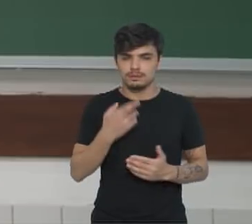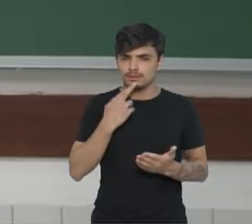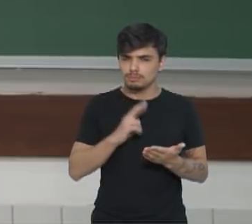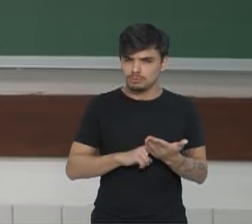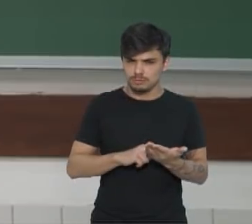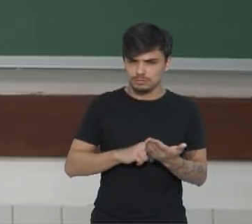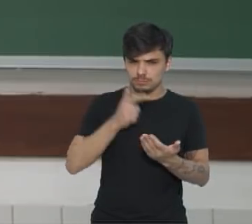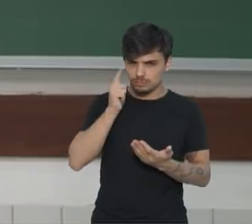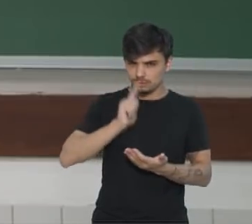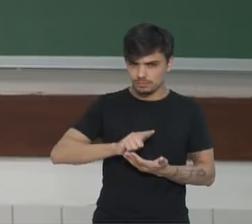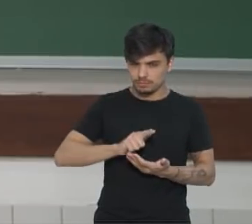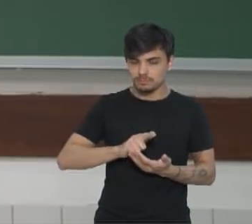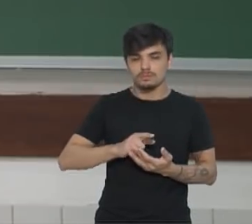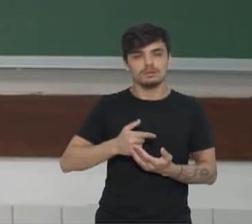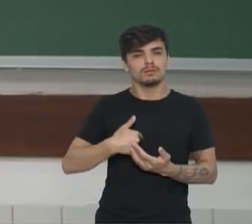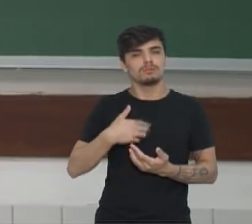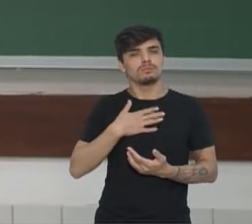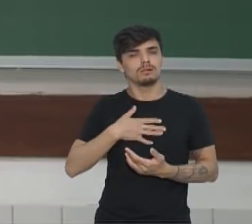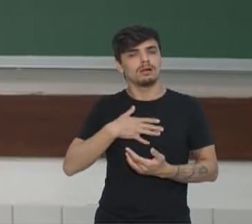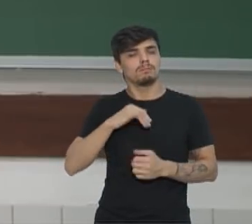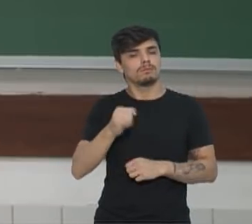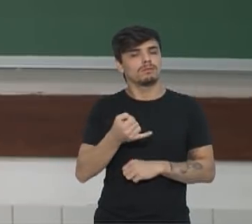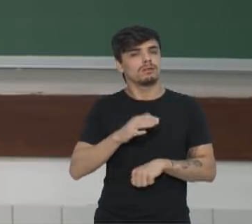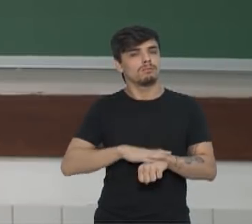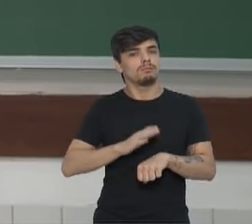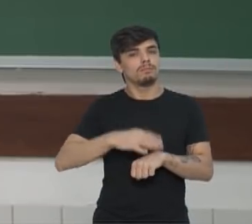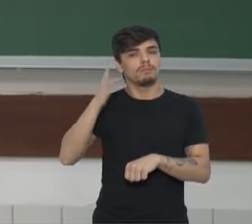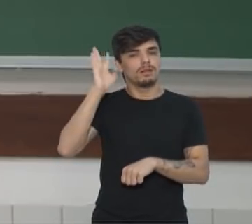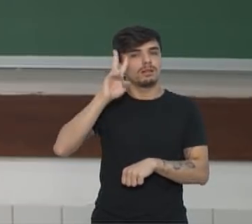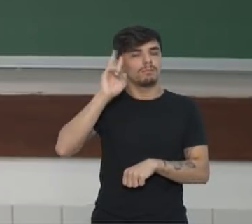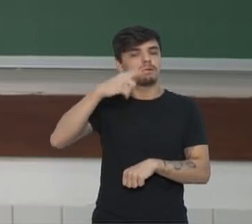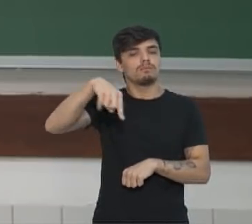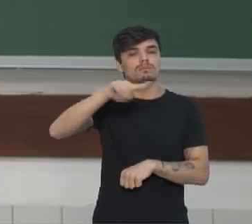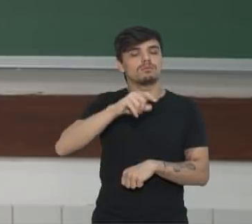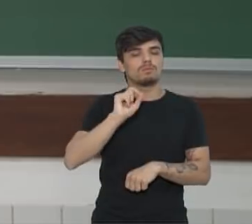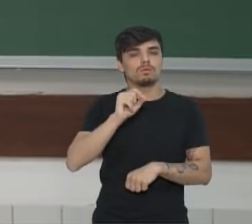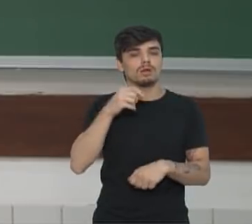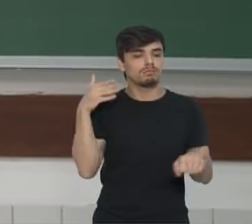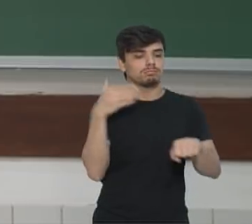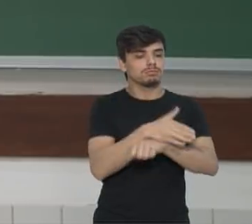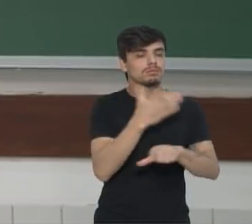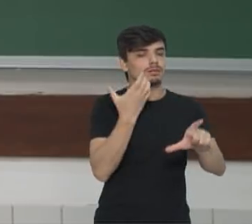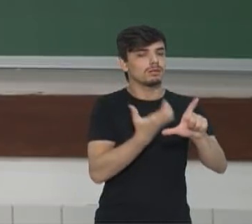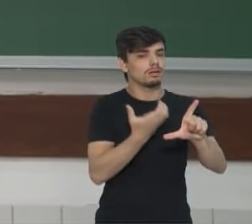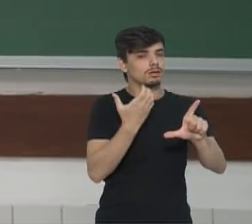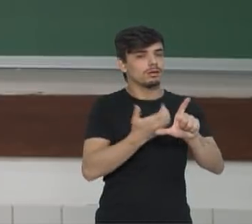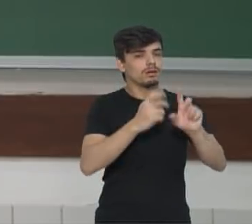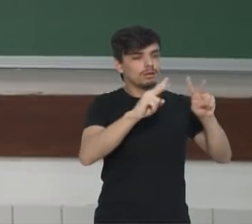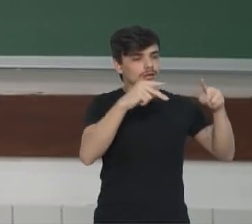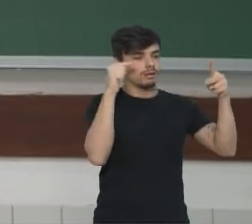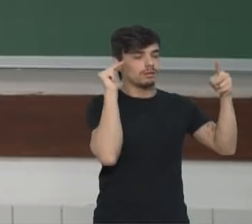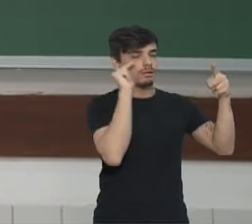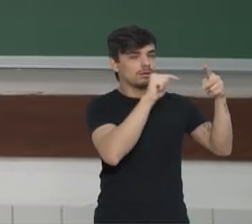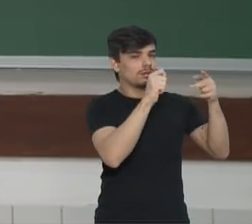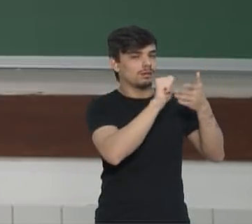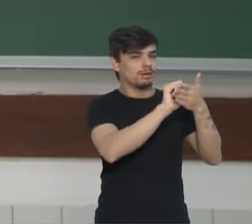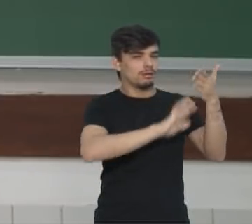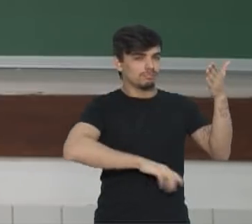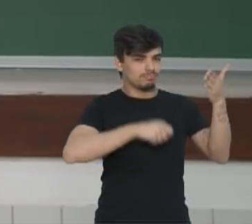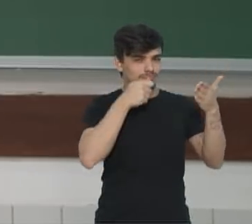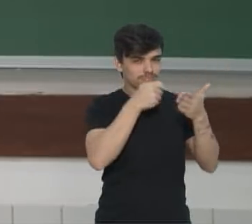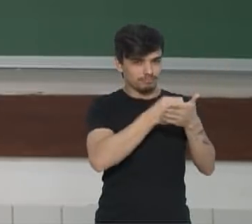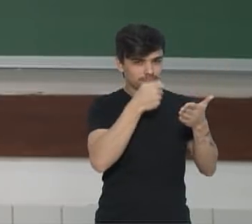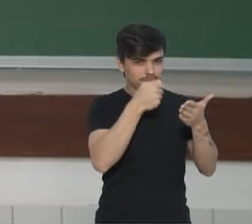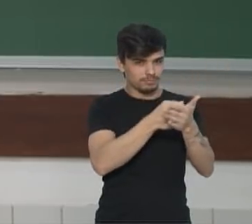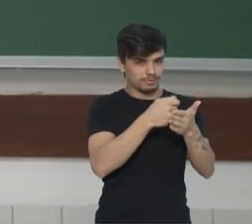Respondido, meus alunos, gostaria então de aproveitar esse momento para lembrar a todos vocês de acessar o Google Class, responderem o